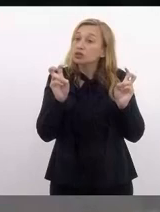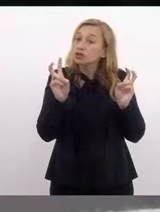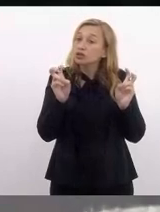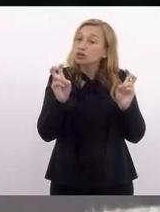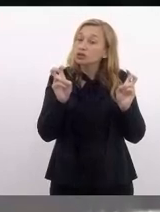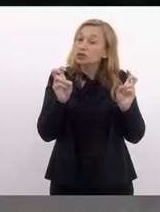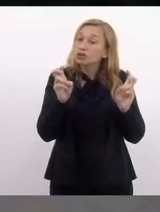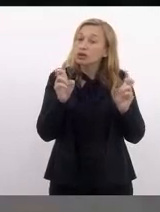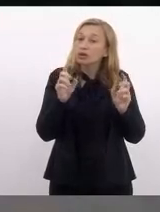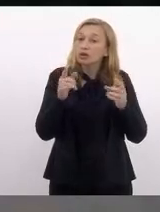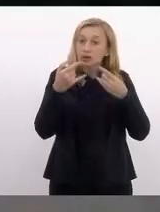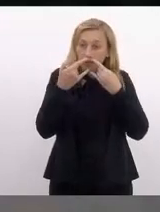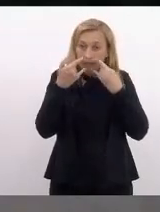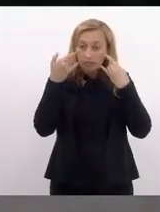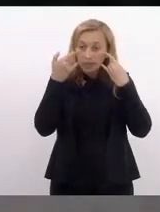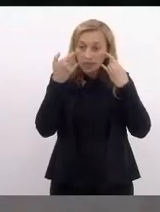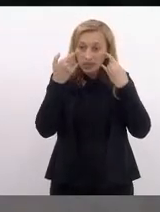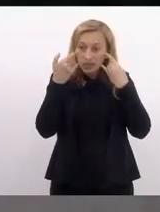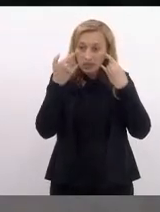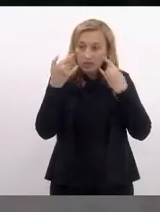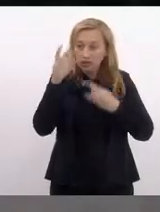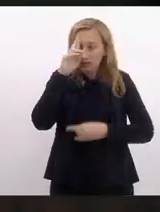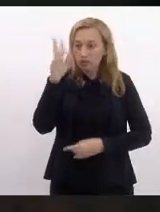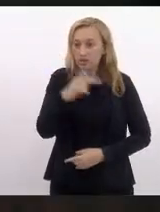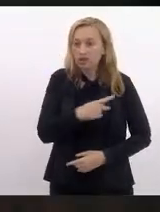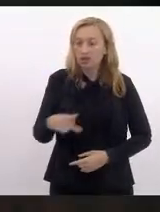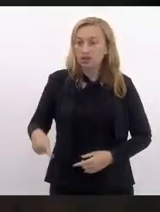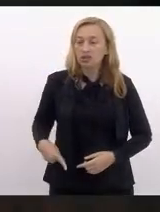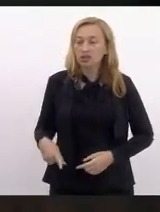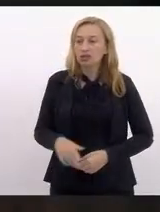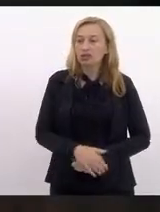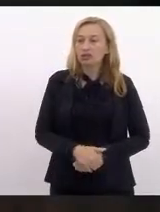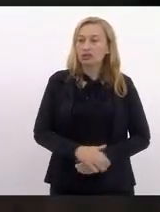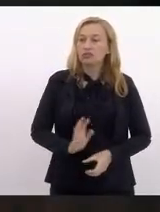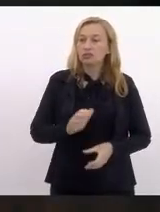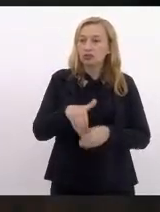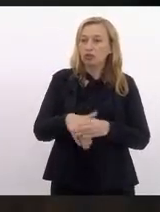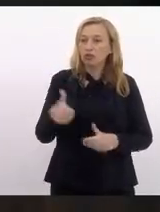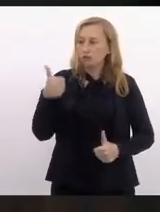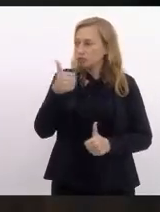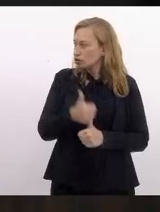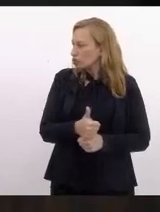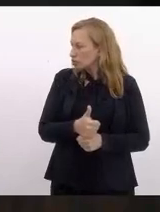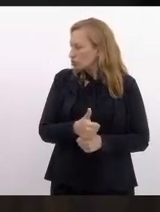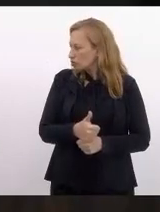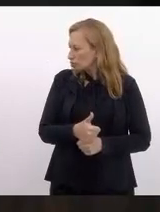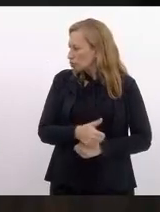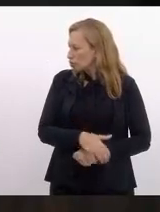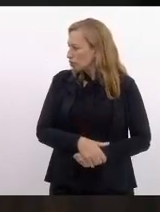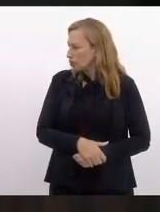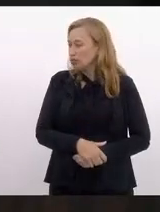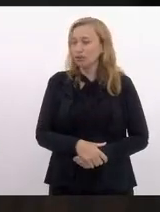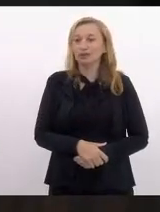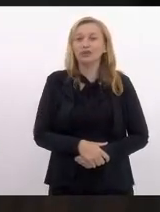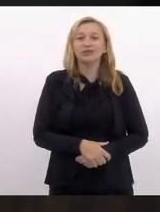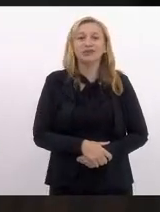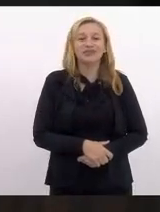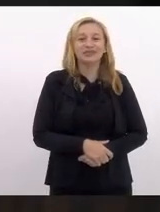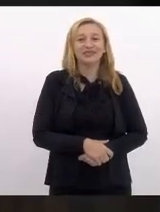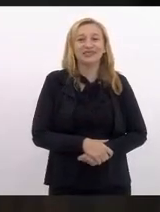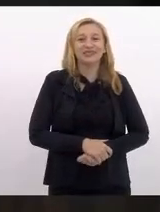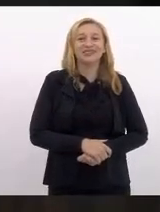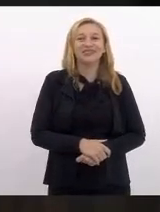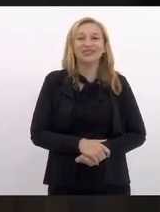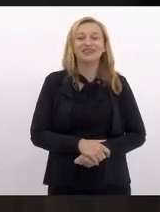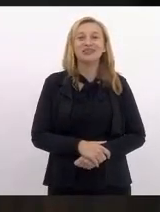da máscara facial seus Presidente presença de febre de vossa excelência em volta o substitutivo uma nova é uma nova